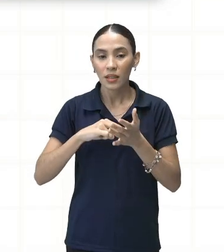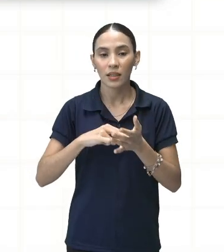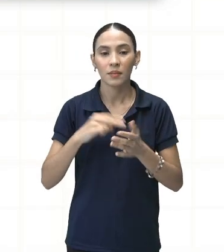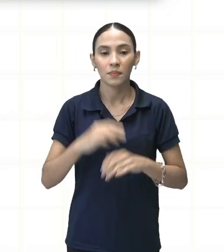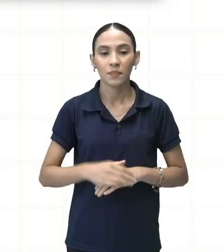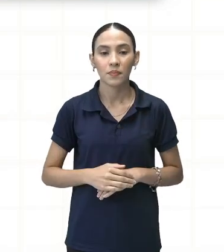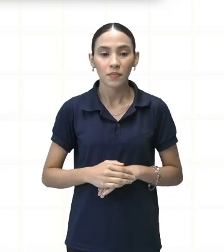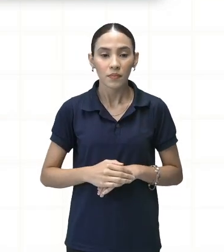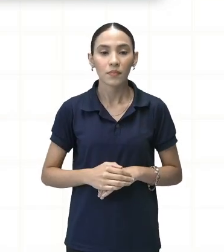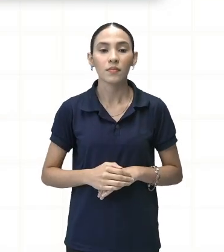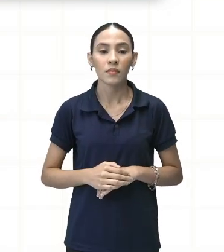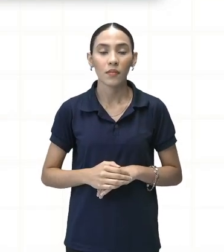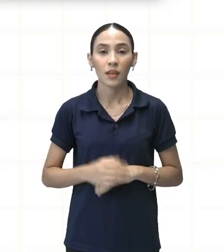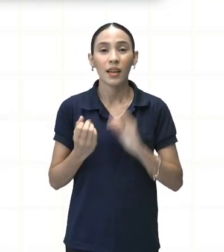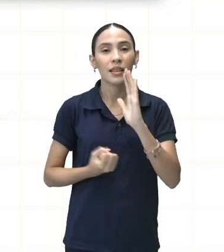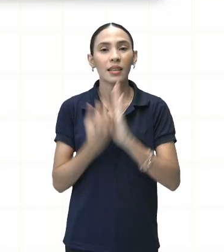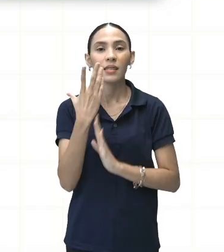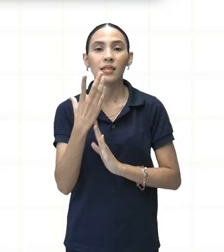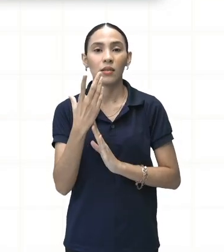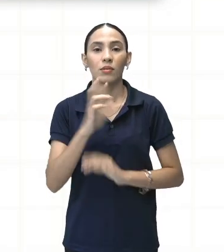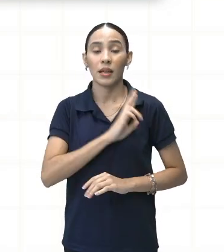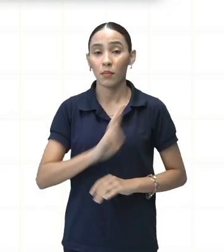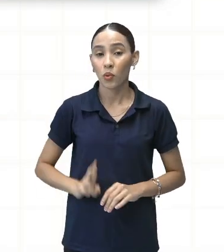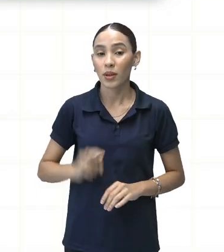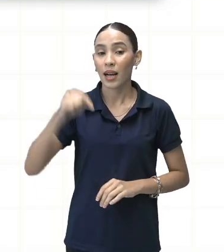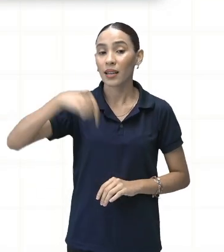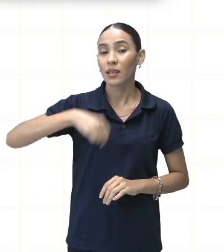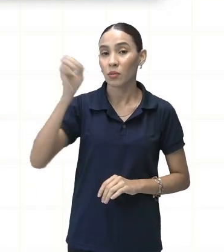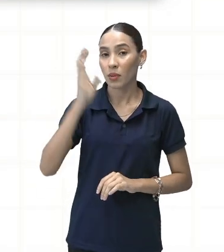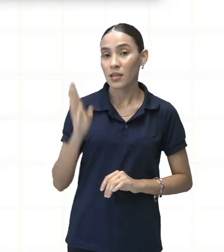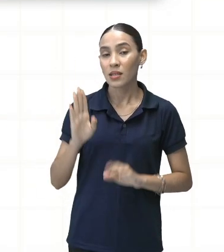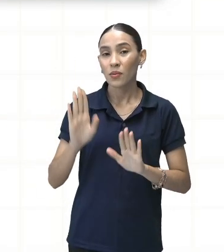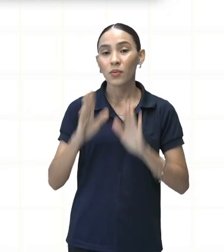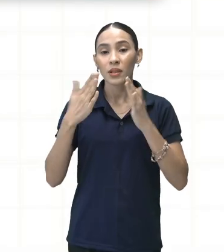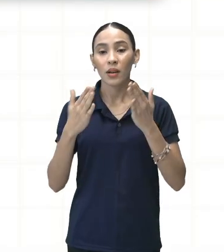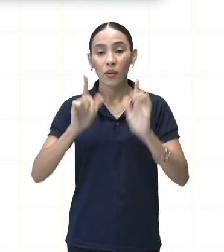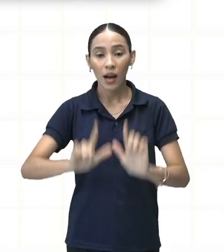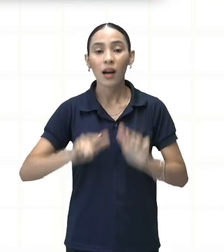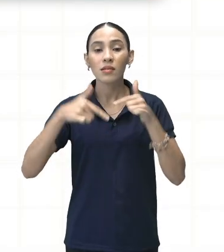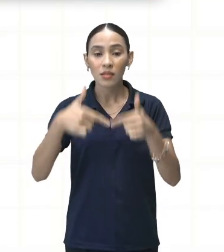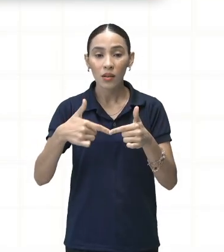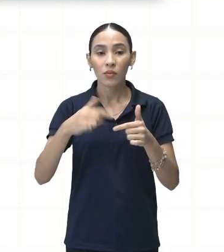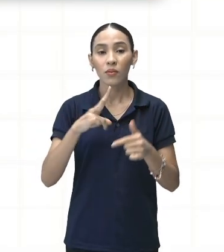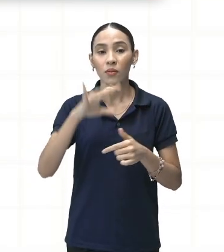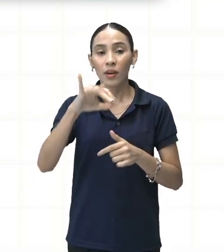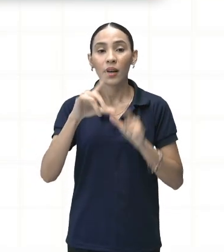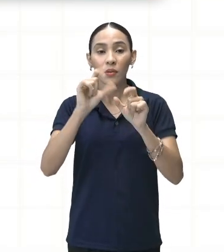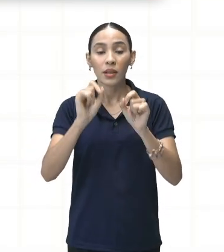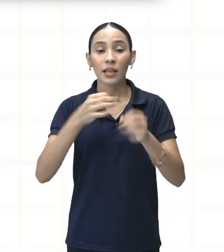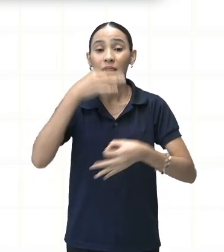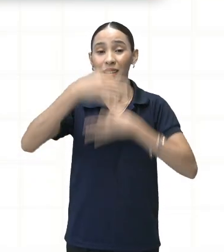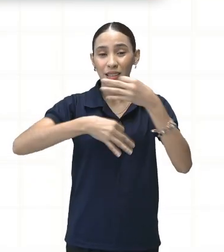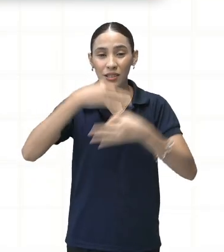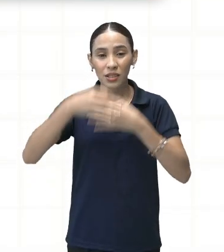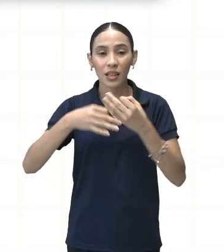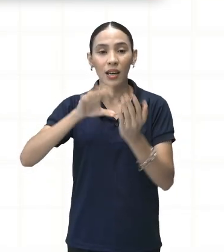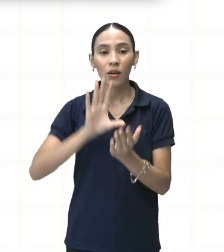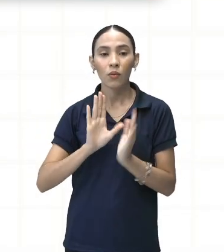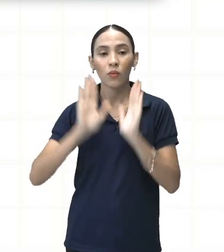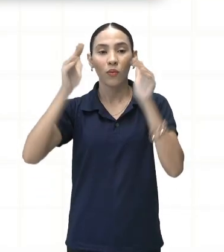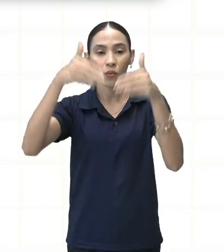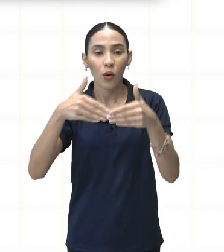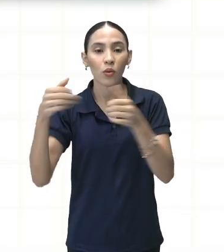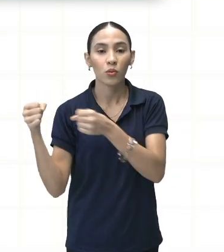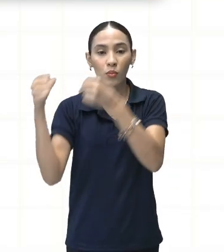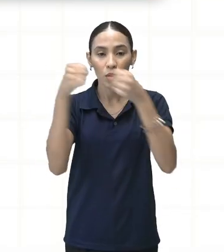a implementação da República no Brasil? Então, esse manifesto ele vai criticar a centralização